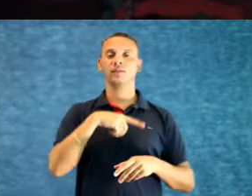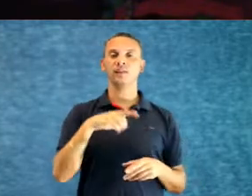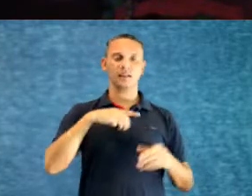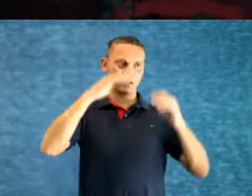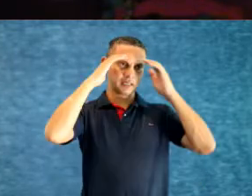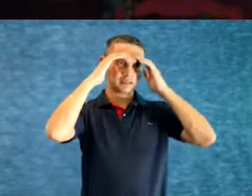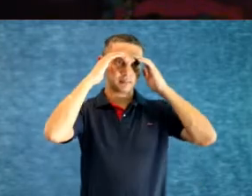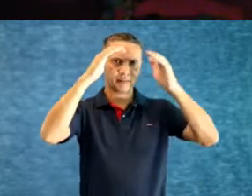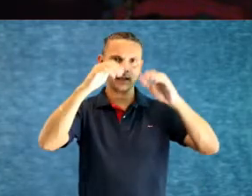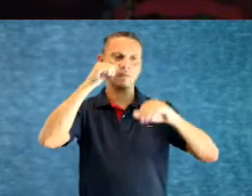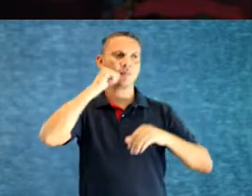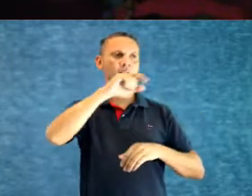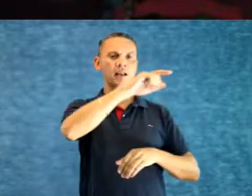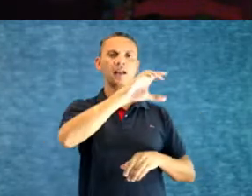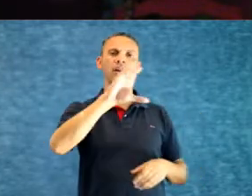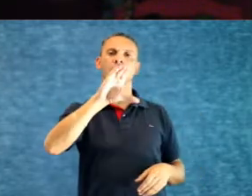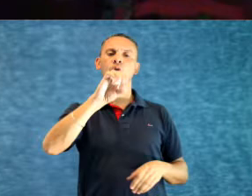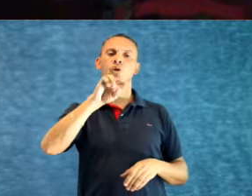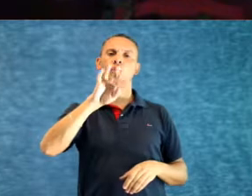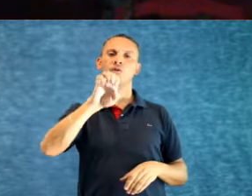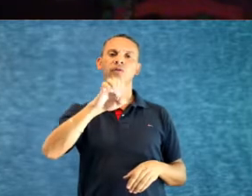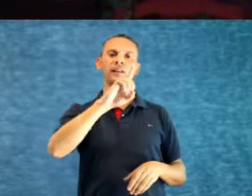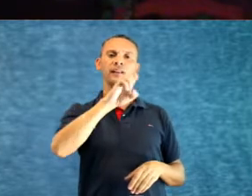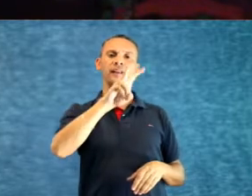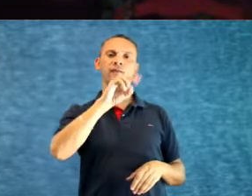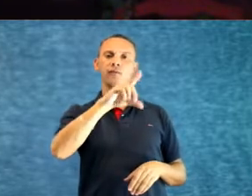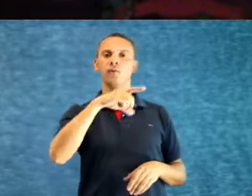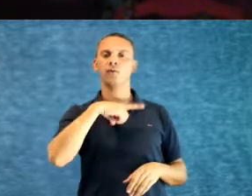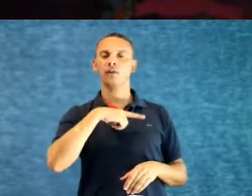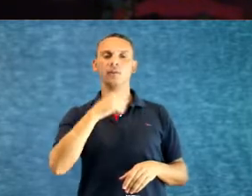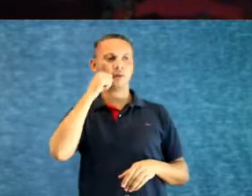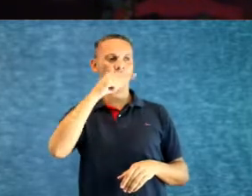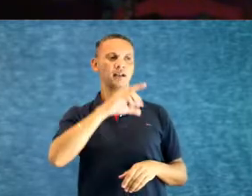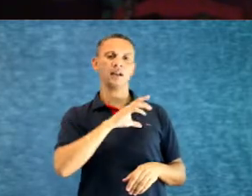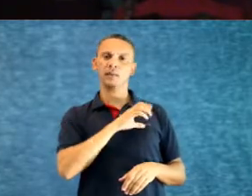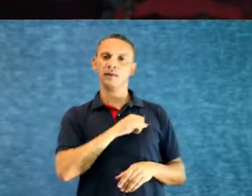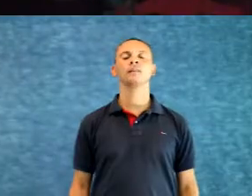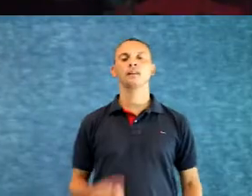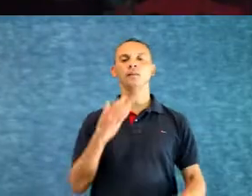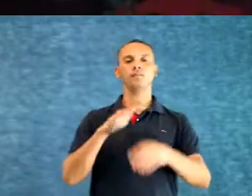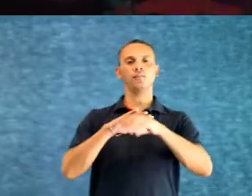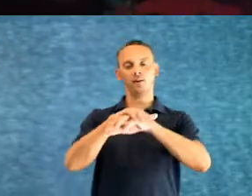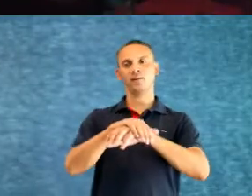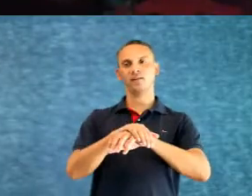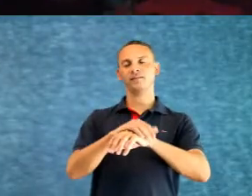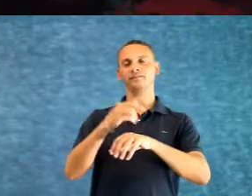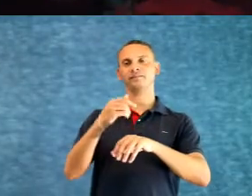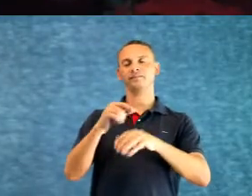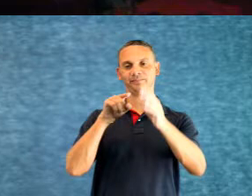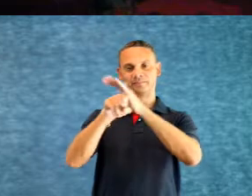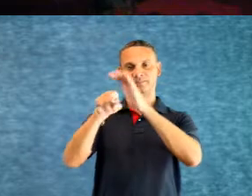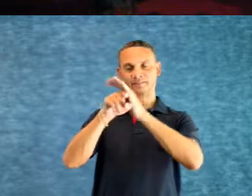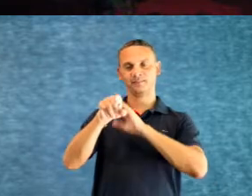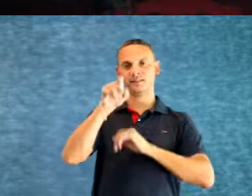estou simplesmente encantado. A minha questão é o seguinte: a senhora disse que, pela sua fala, ela foi